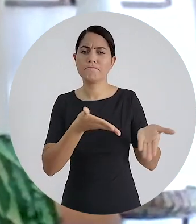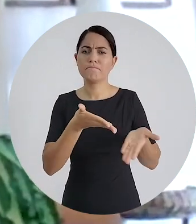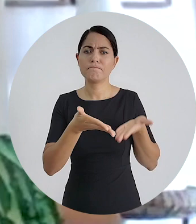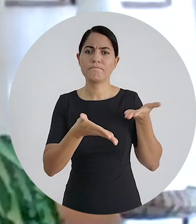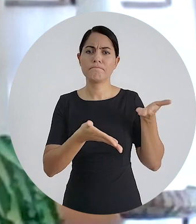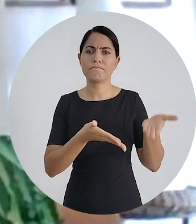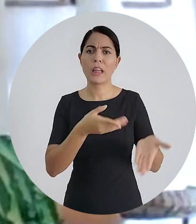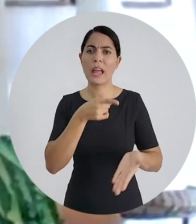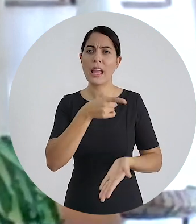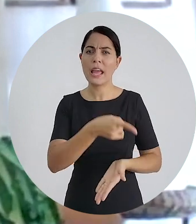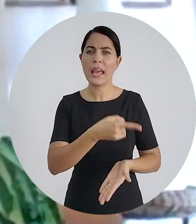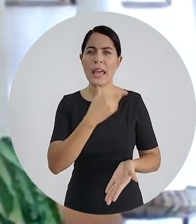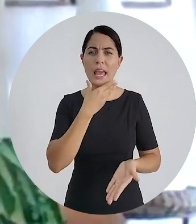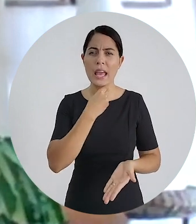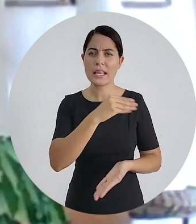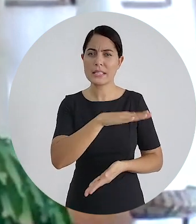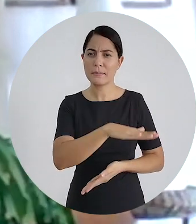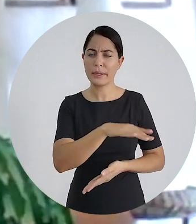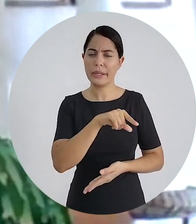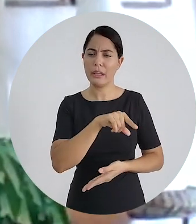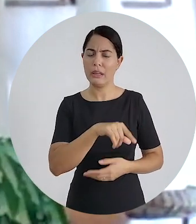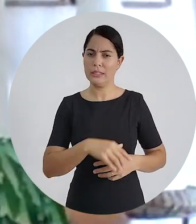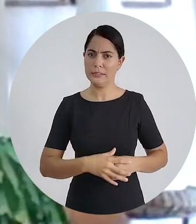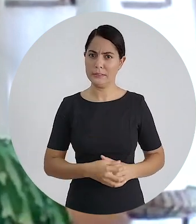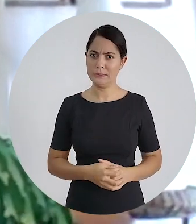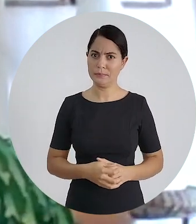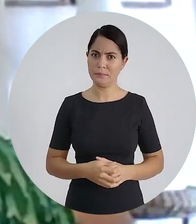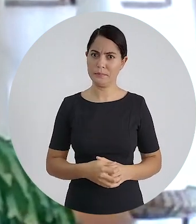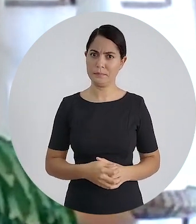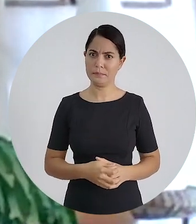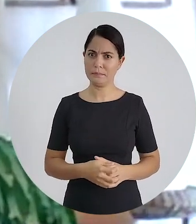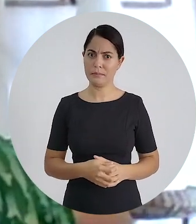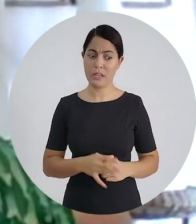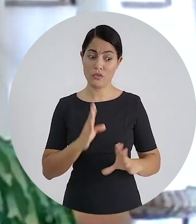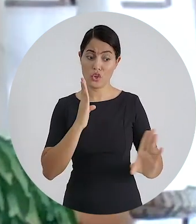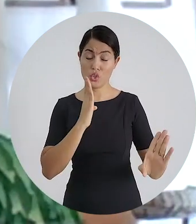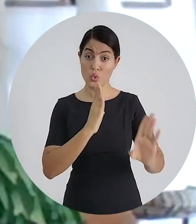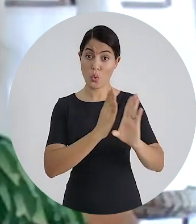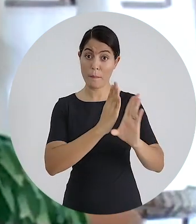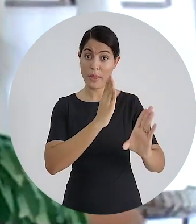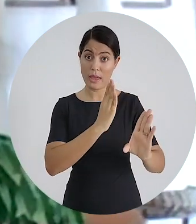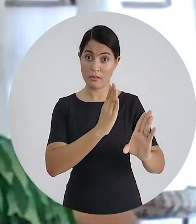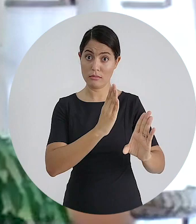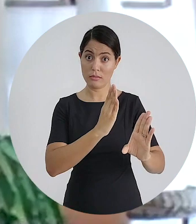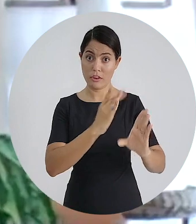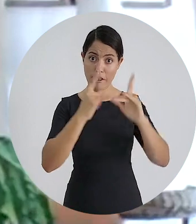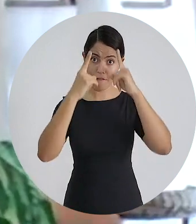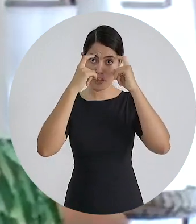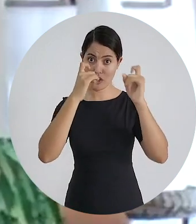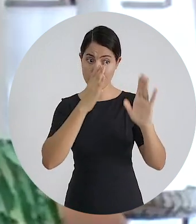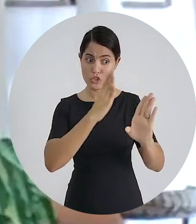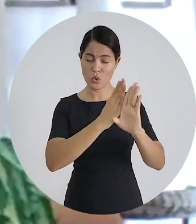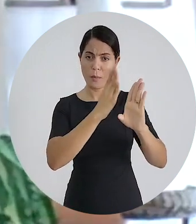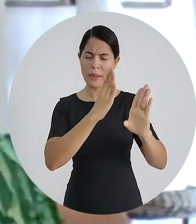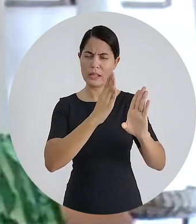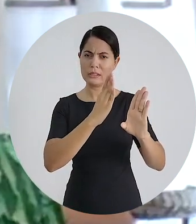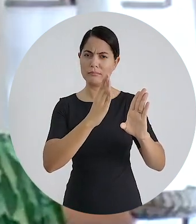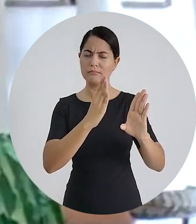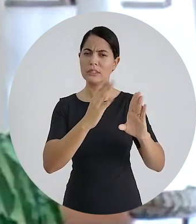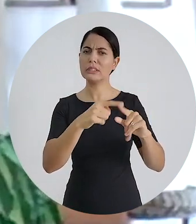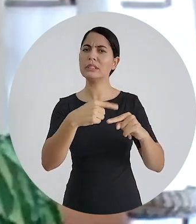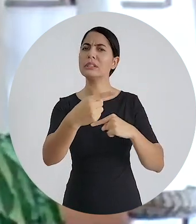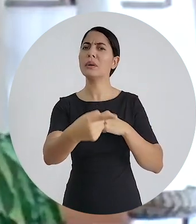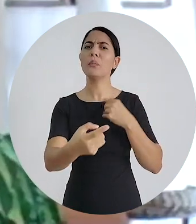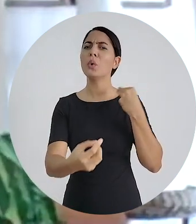tratamento que é dado a essa criança, né, pós-descoberta do ato de